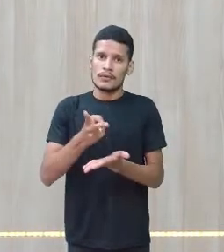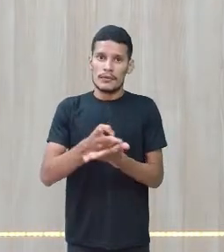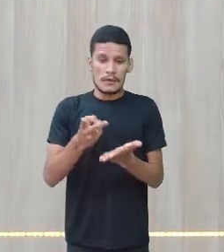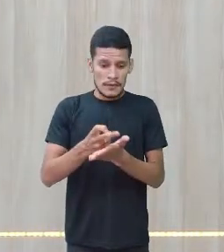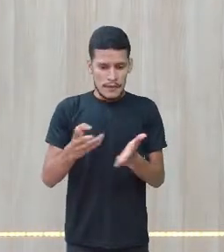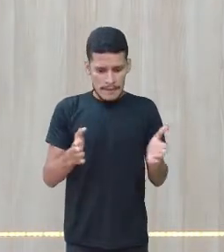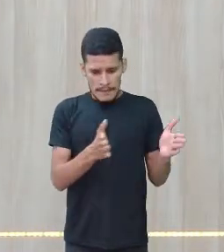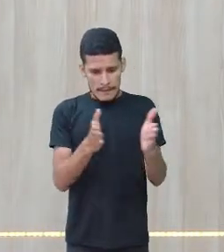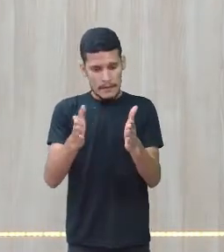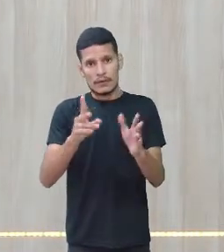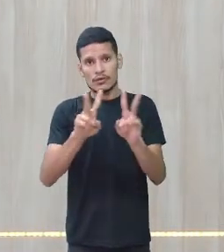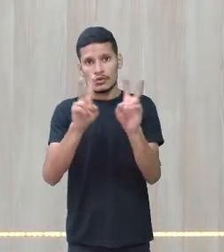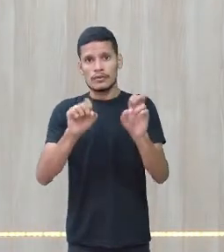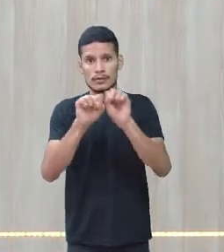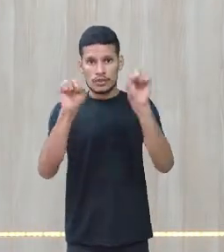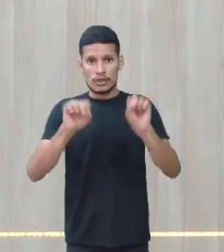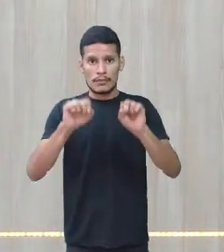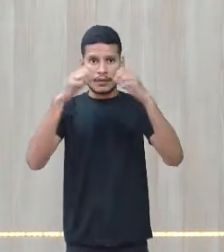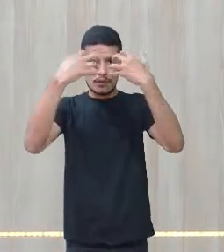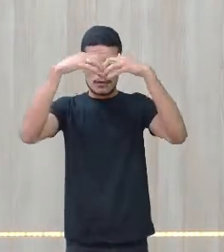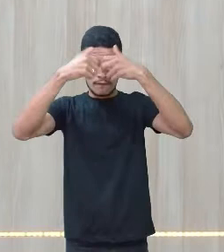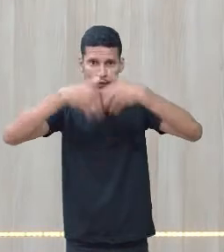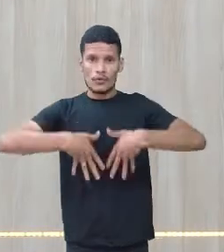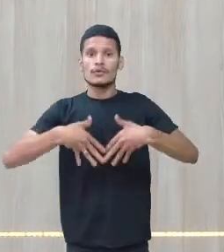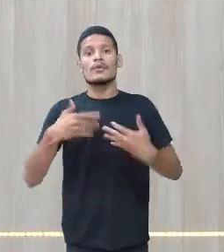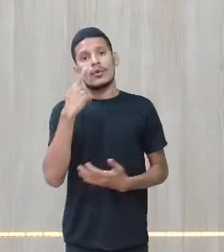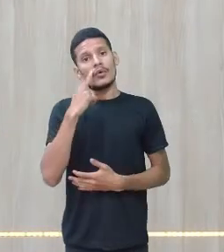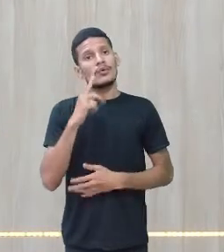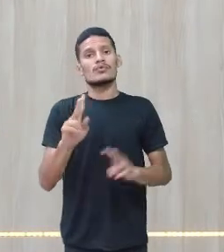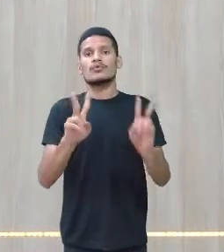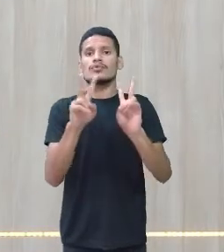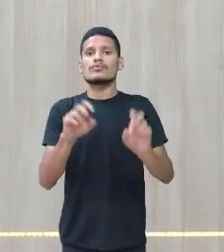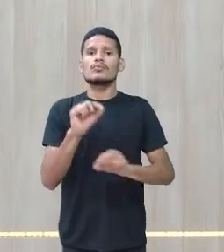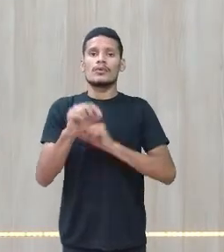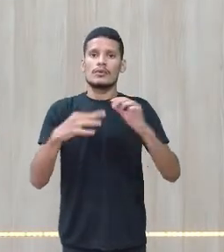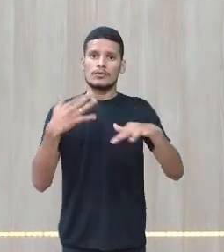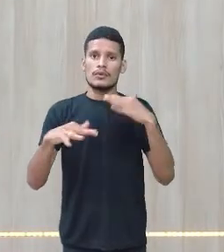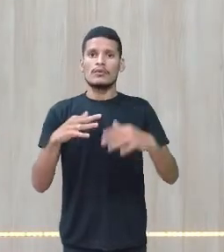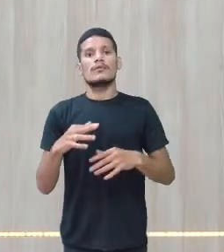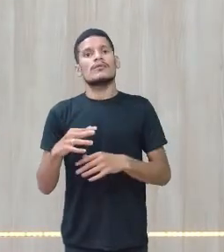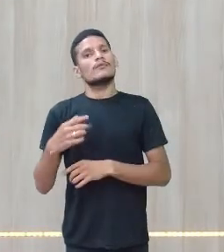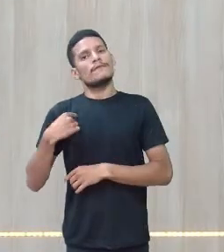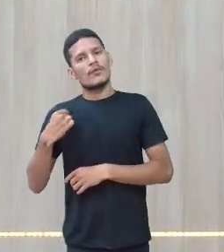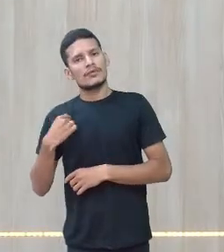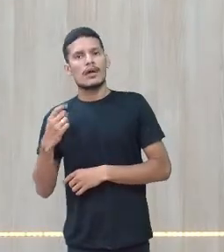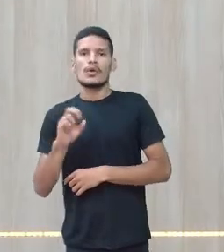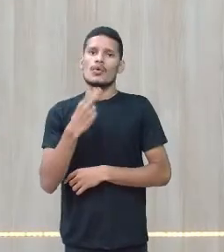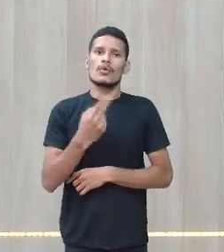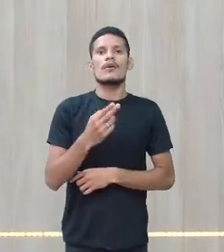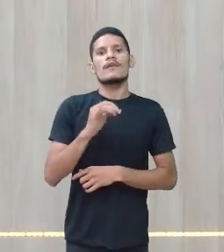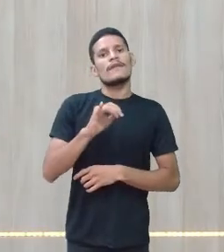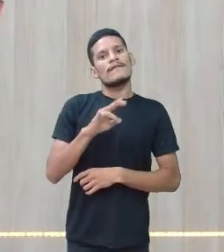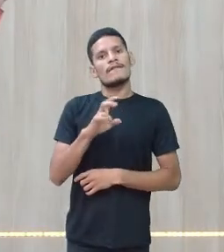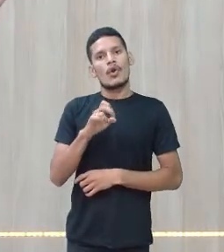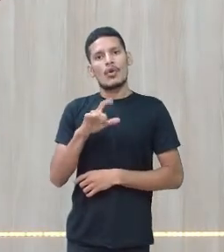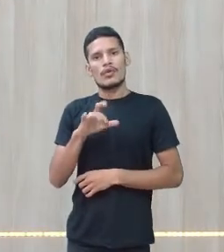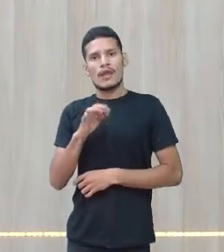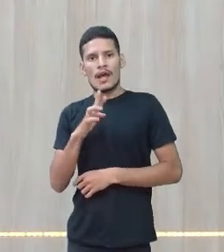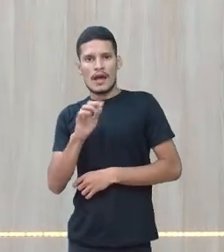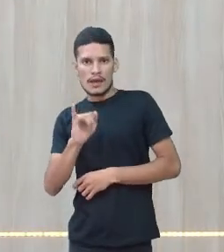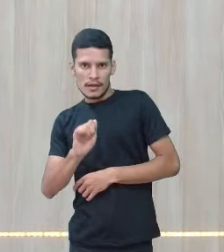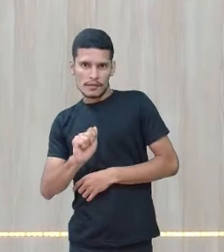em relação ao sistema nervoso, a questão aí das ações voluntárias e involuntárias, e hoje com mais